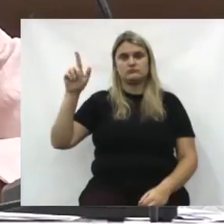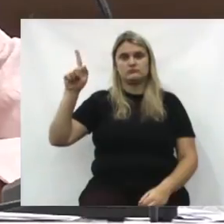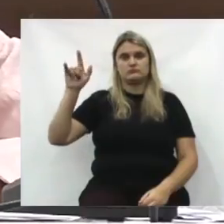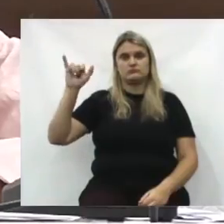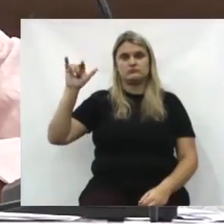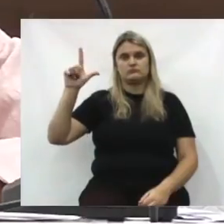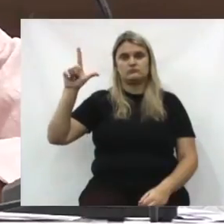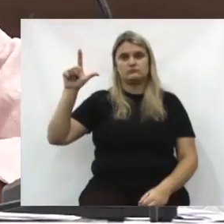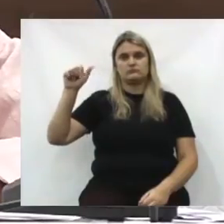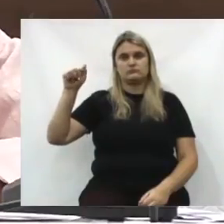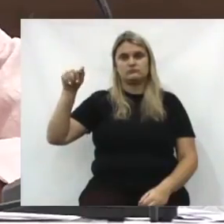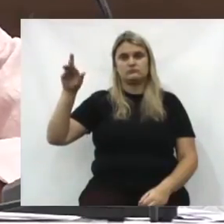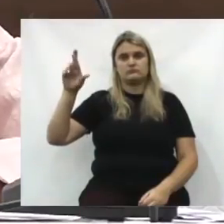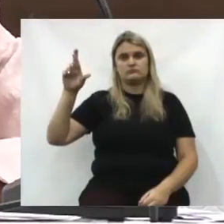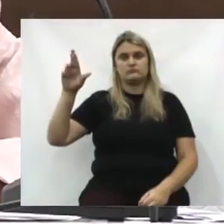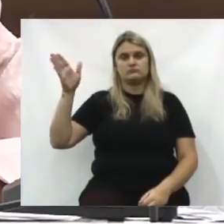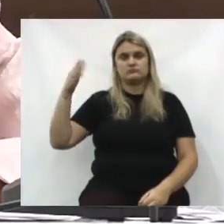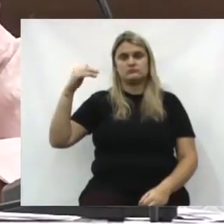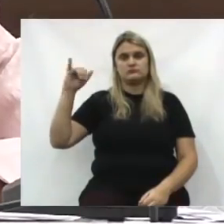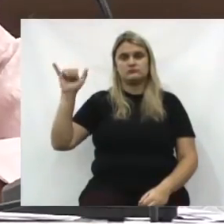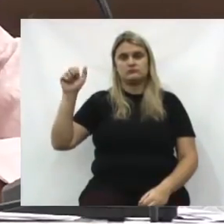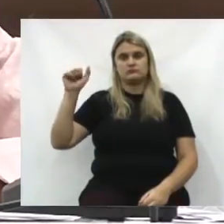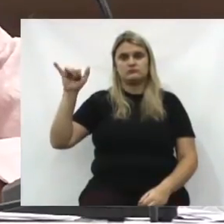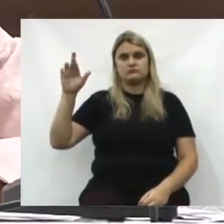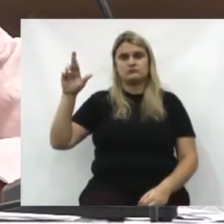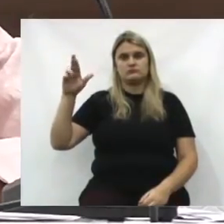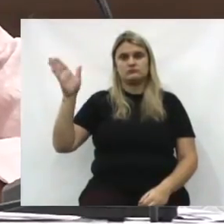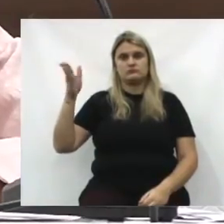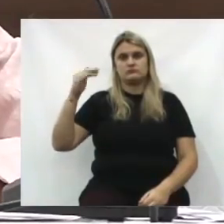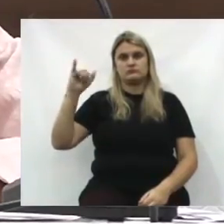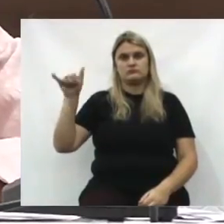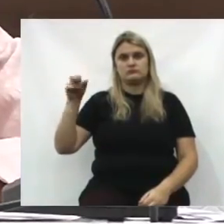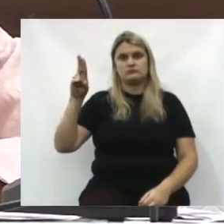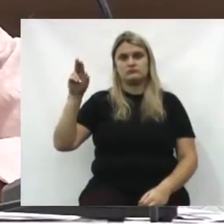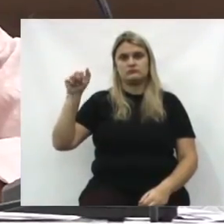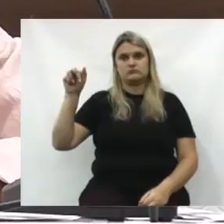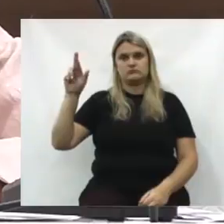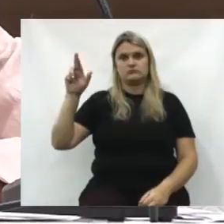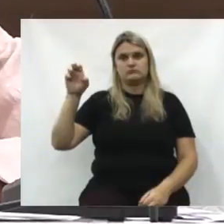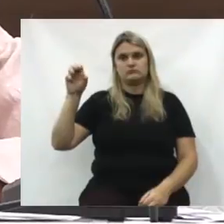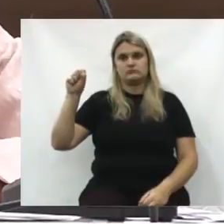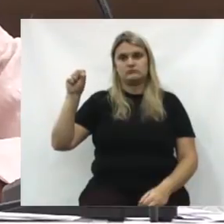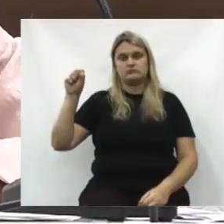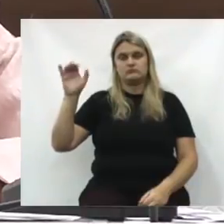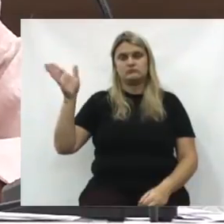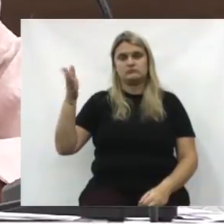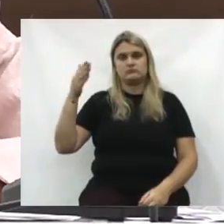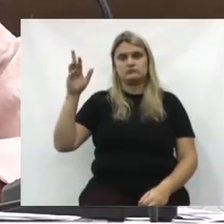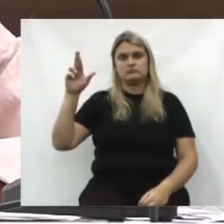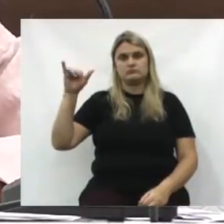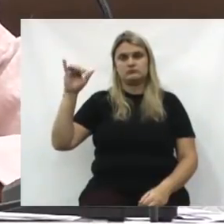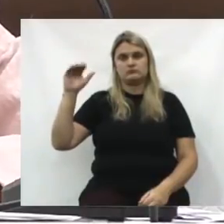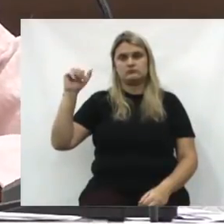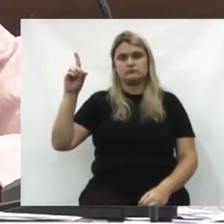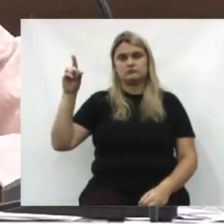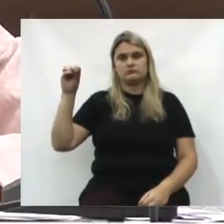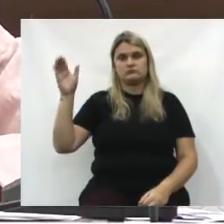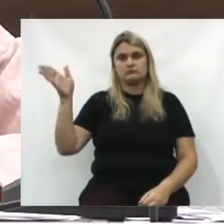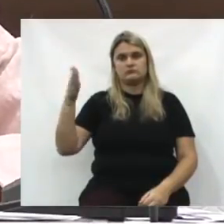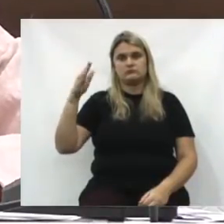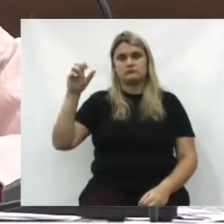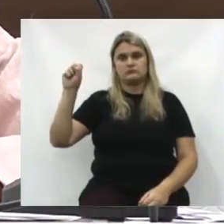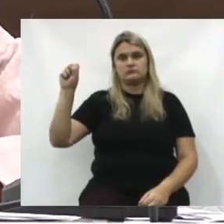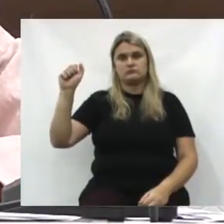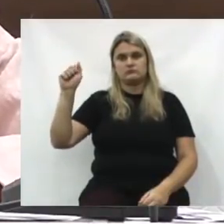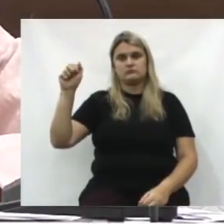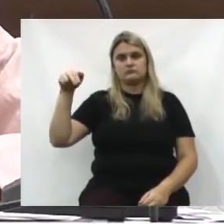Vier, Gilmar Carlos Pogogelski, Jair Brunhago, Juarez Leandro de Oliveira,